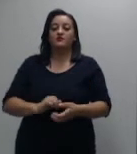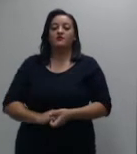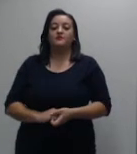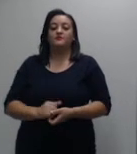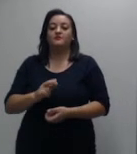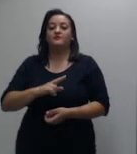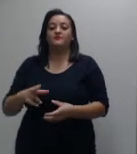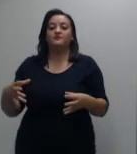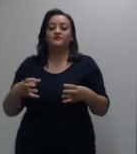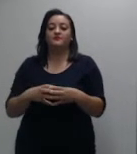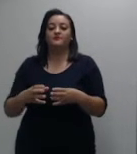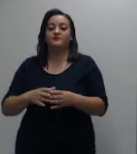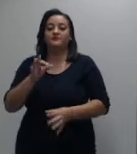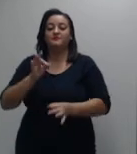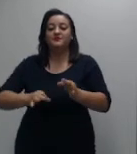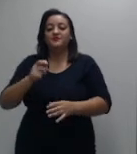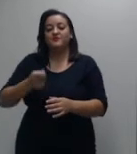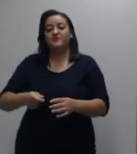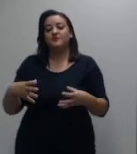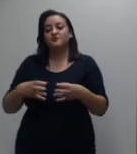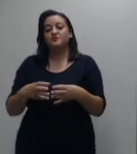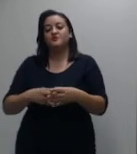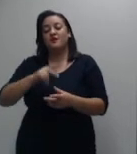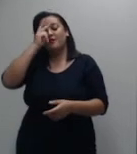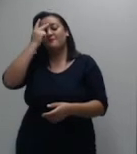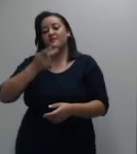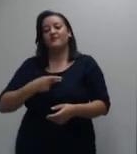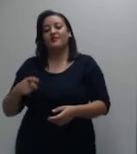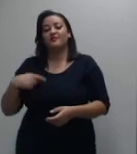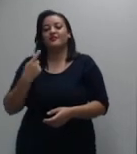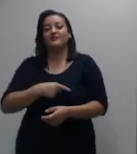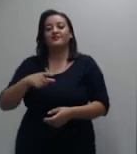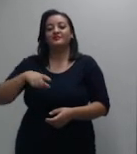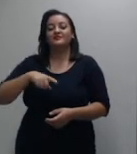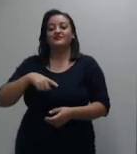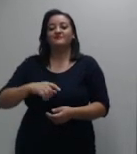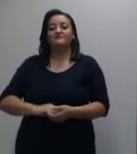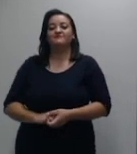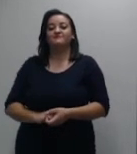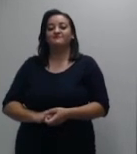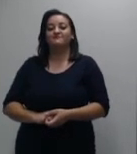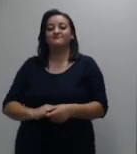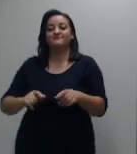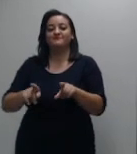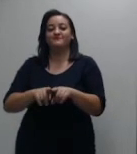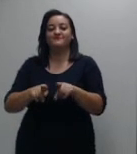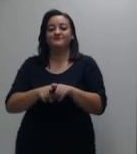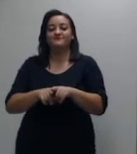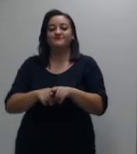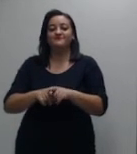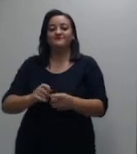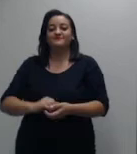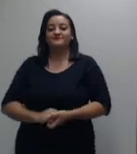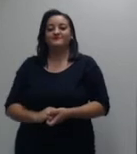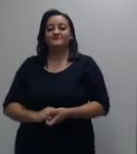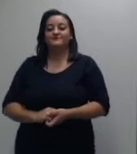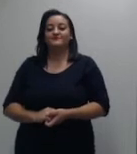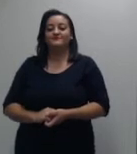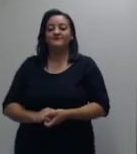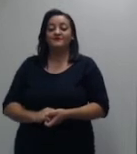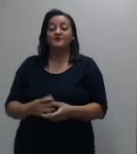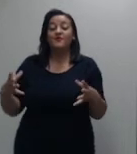comitê de juízes do Conselho privado North of the judicial conter ele vai cálcio os quais